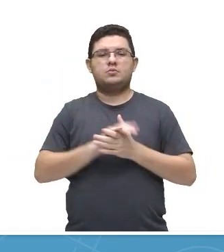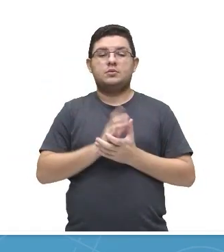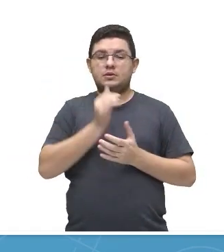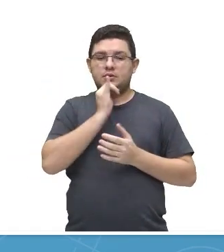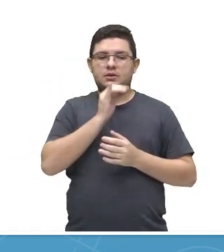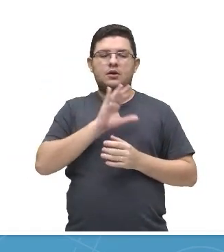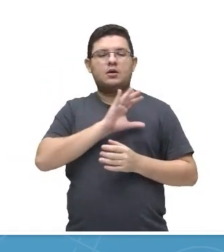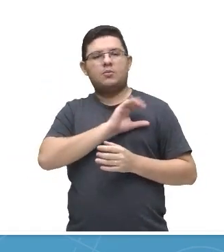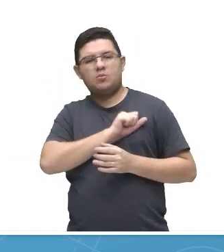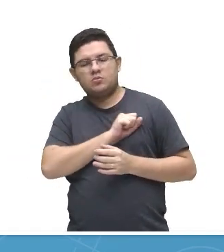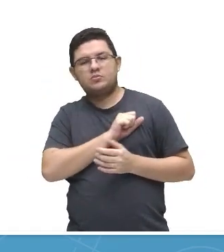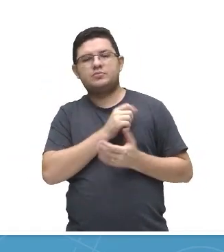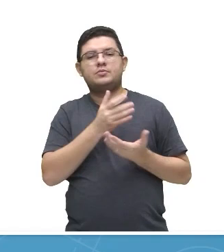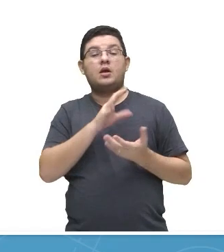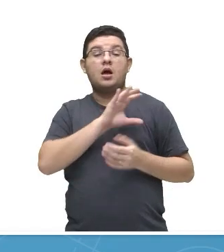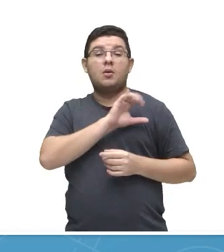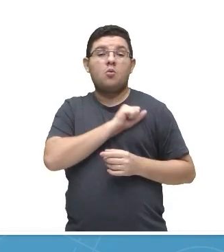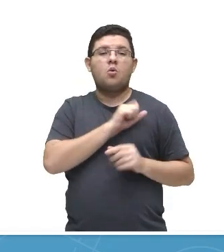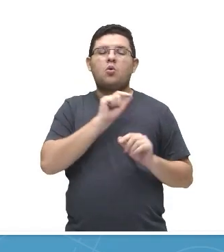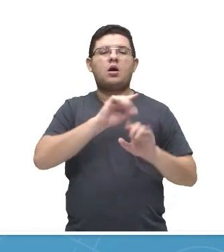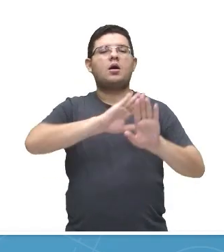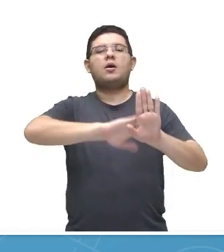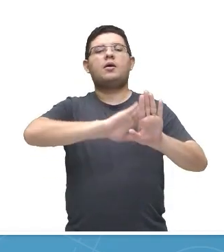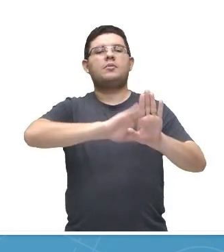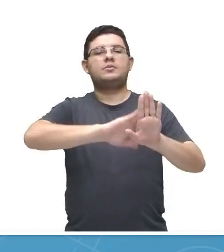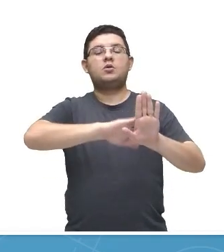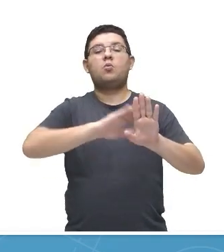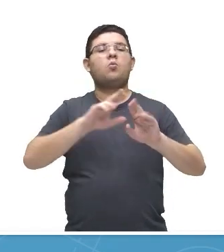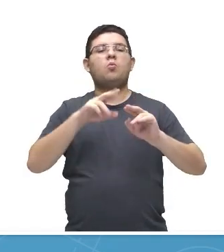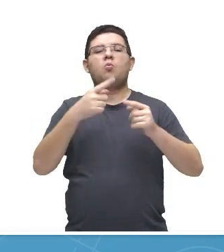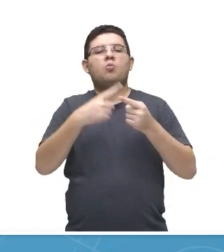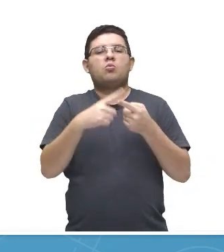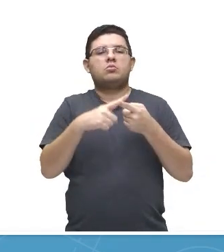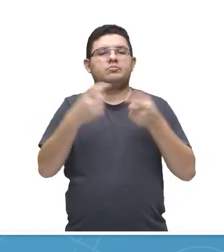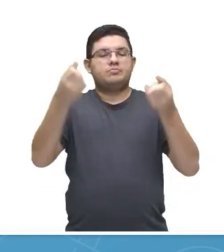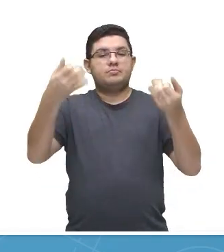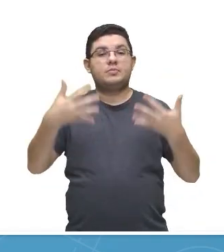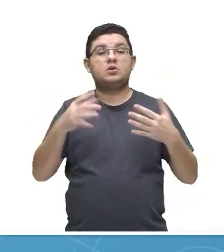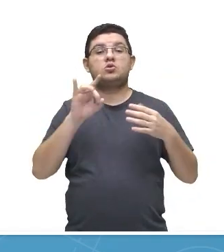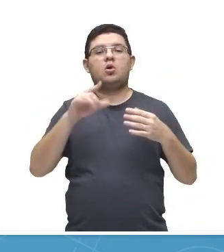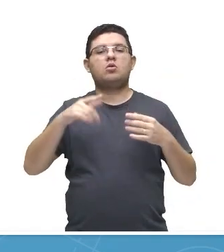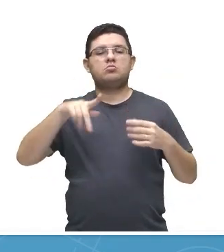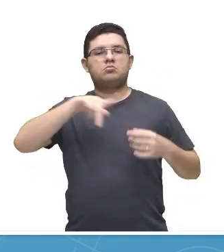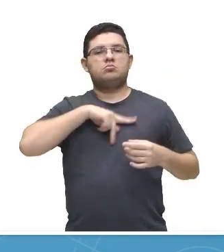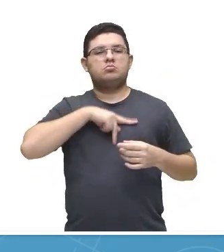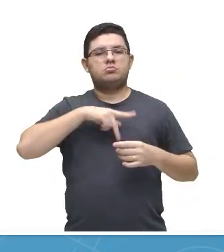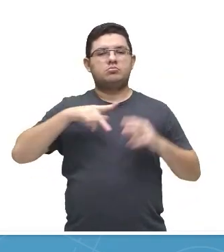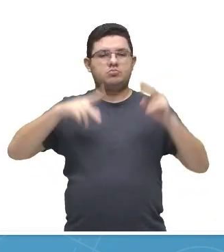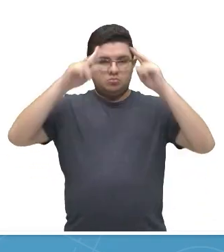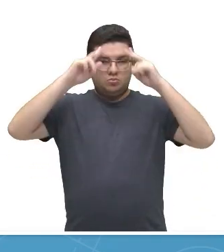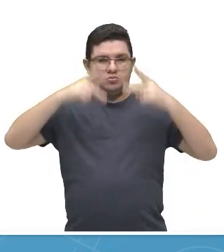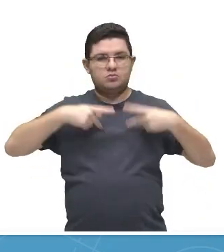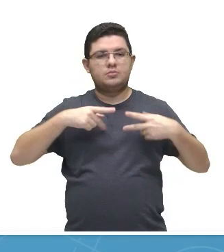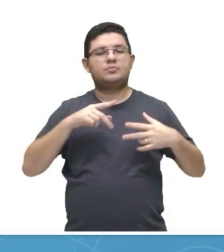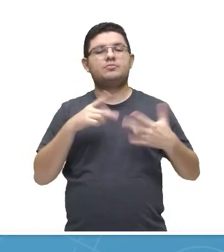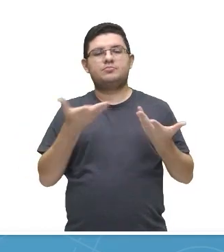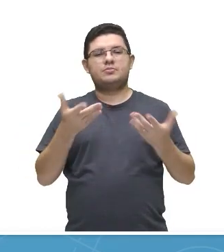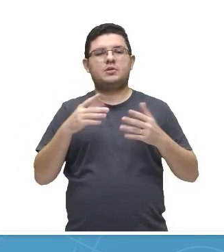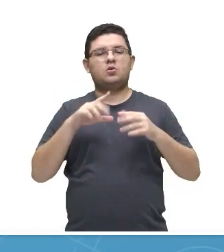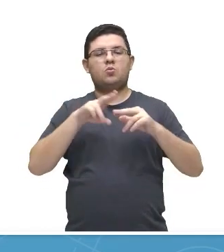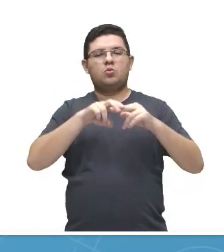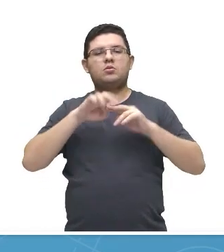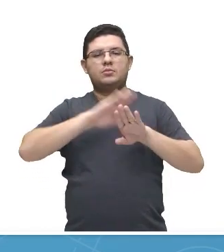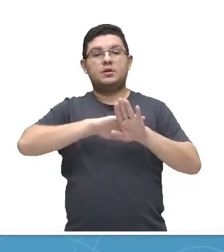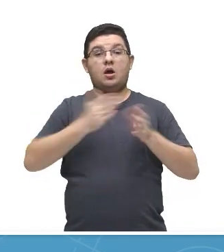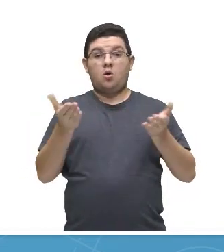meus amores? Amor é um substantivo abstrato. Por quê? Porque ele só existe em mim e existe em você. Isso ficou claro? Vamos treinar? Vamos para a